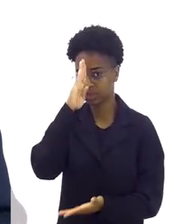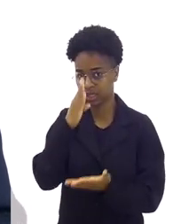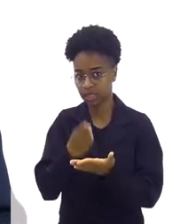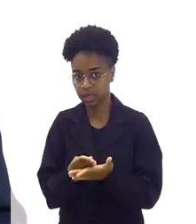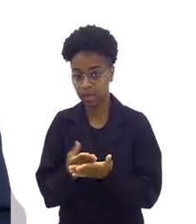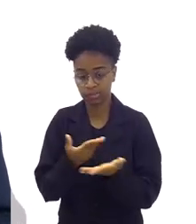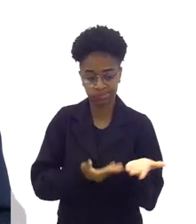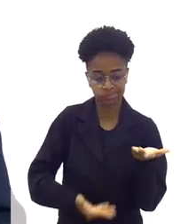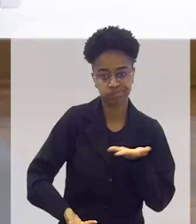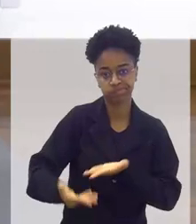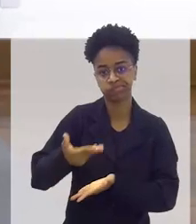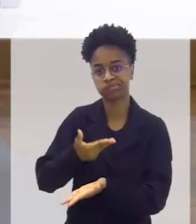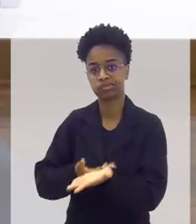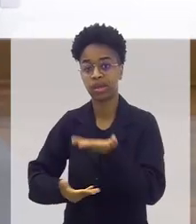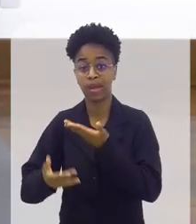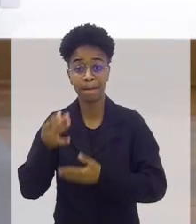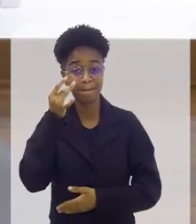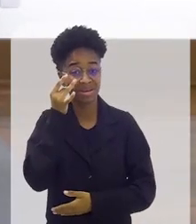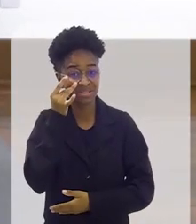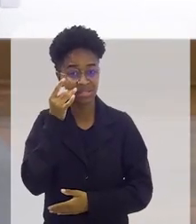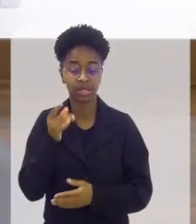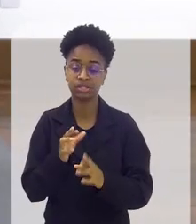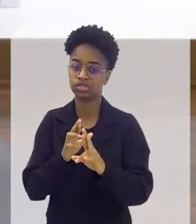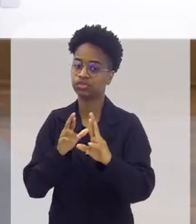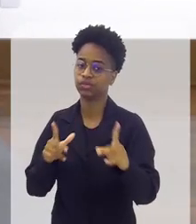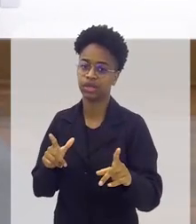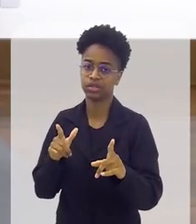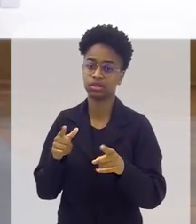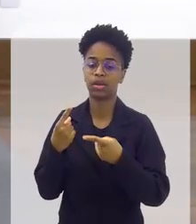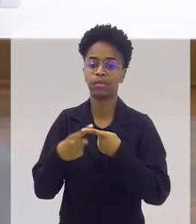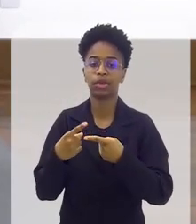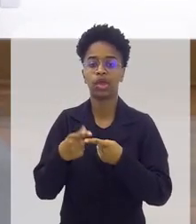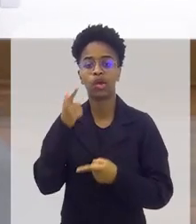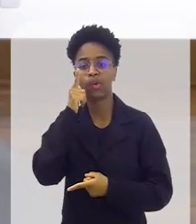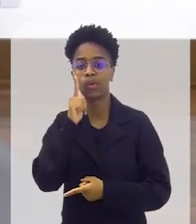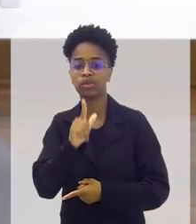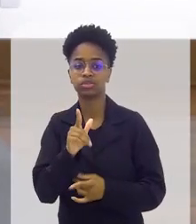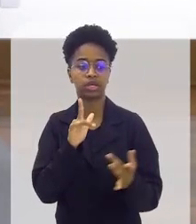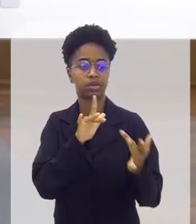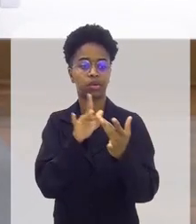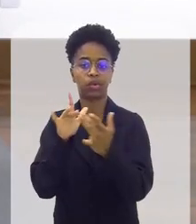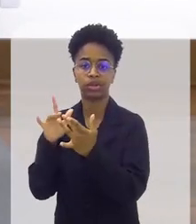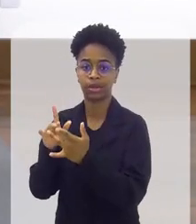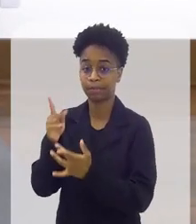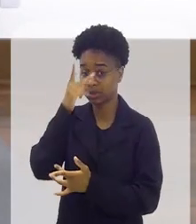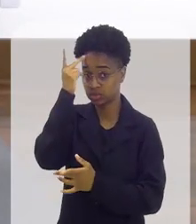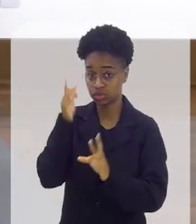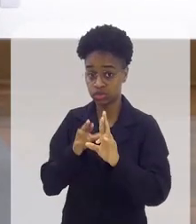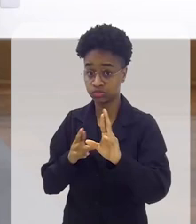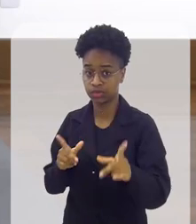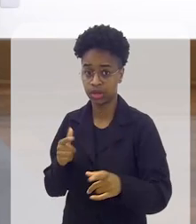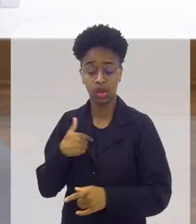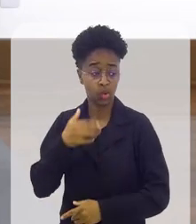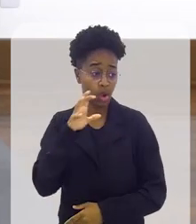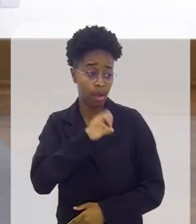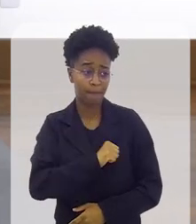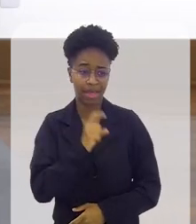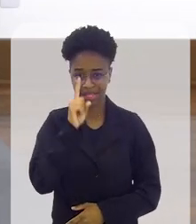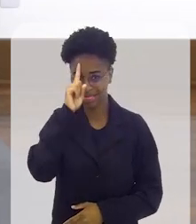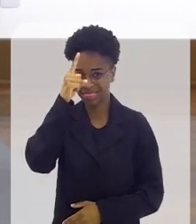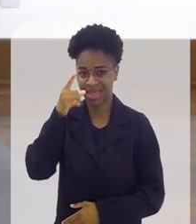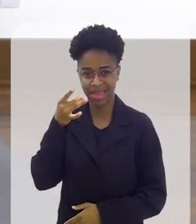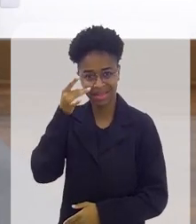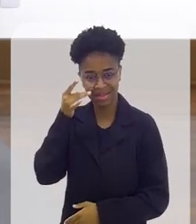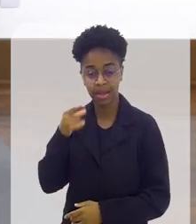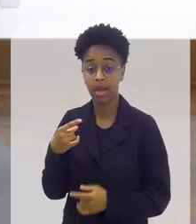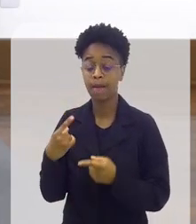gente acredita que a dinâmica de troca ali presente é uma dinâmica que você troca mesmo com pessoas que não são do seu time. Nossa, adorei a ideia de ser presencial, adorei.